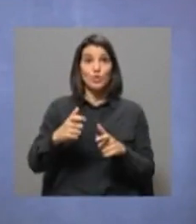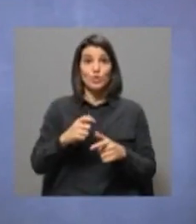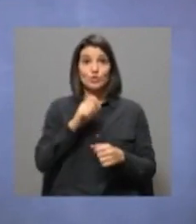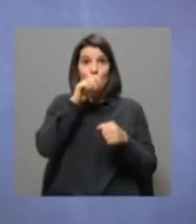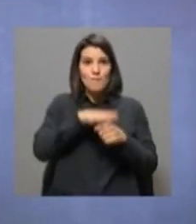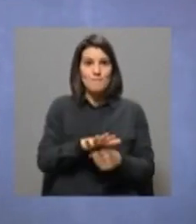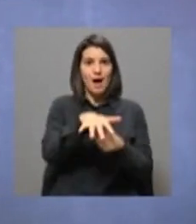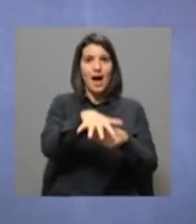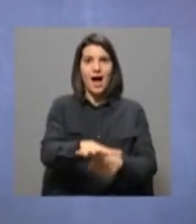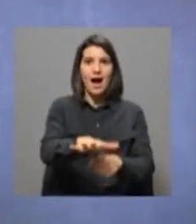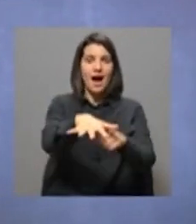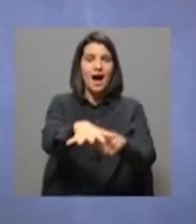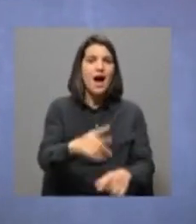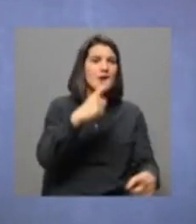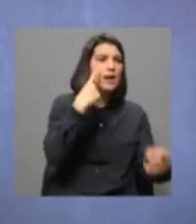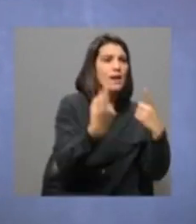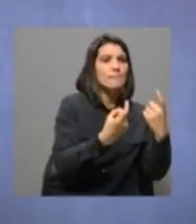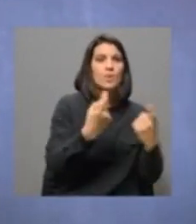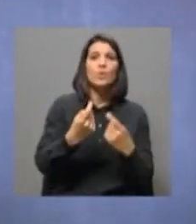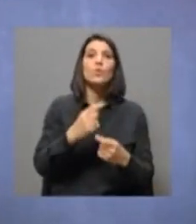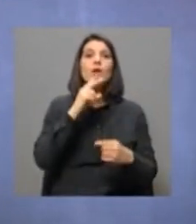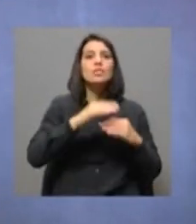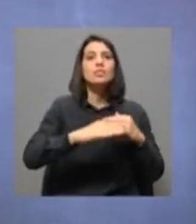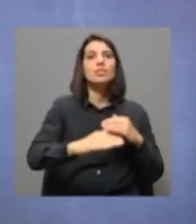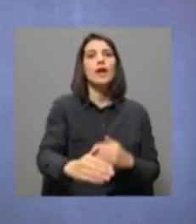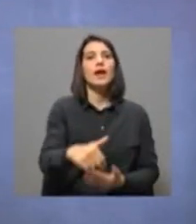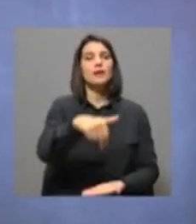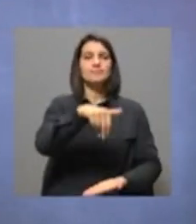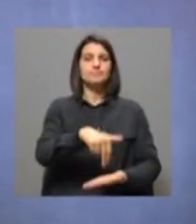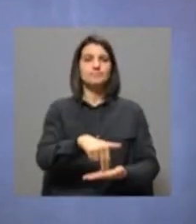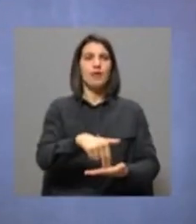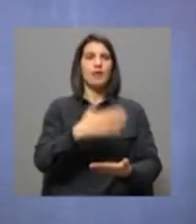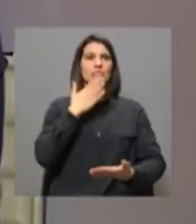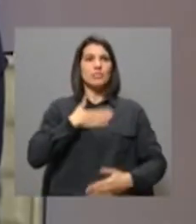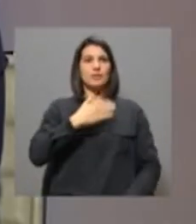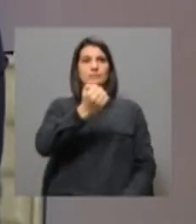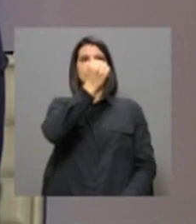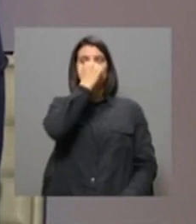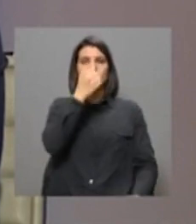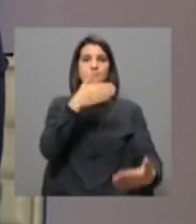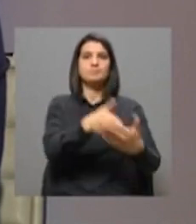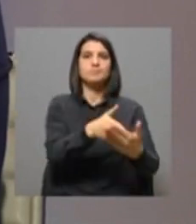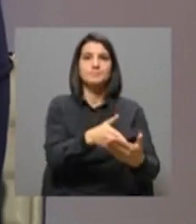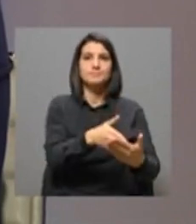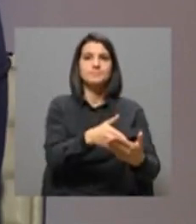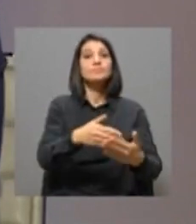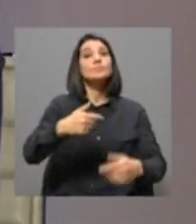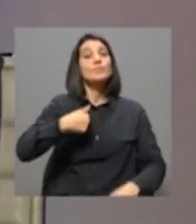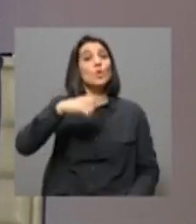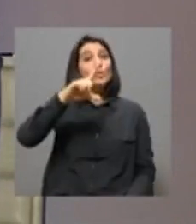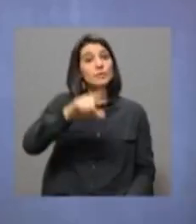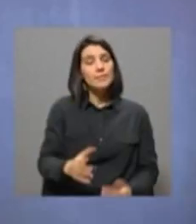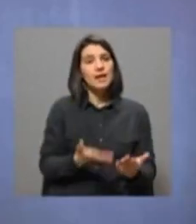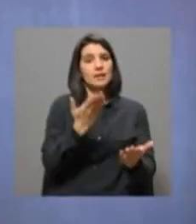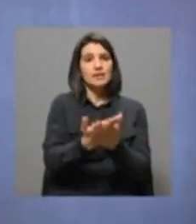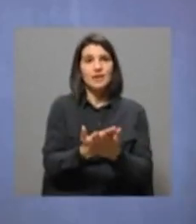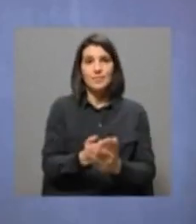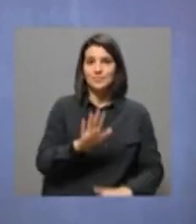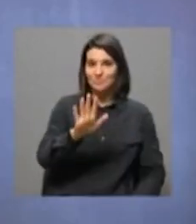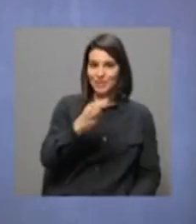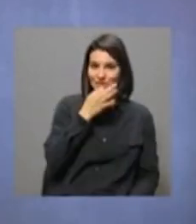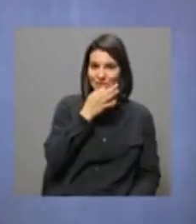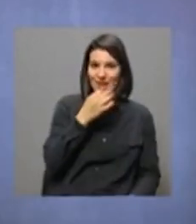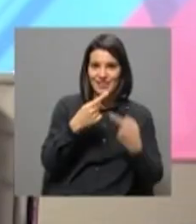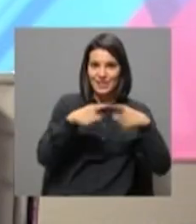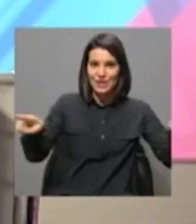à procura de terra, de um poiso firme, e às vezes criam muros. Eu também sou candidato para poder... Está a traçar aqui a primeira grande fronteira entre